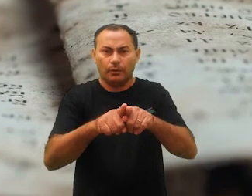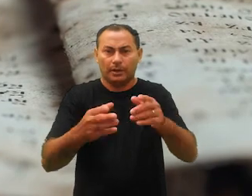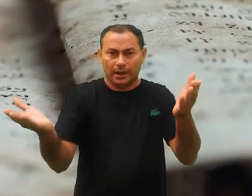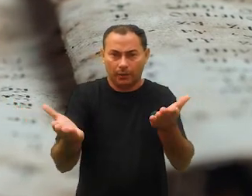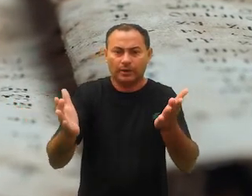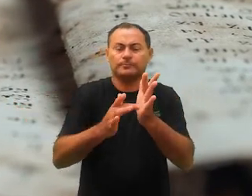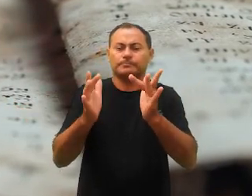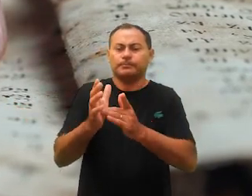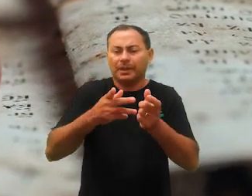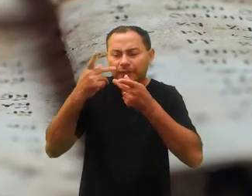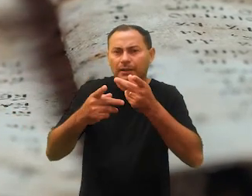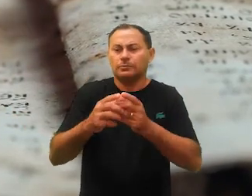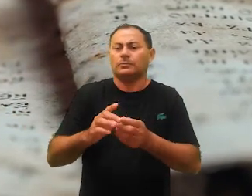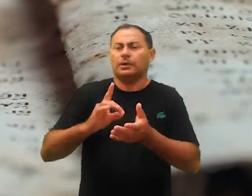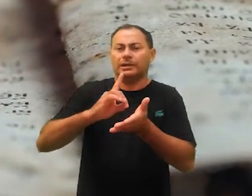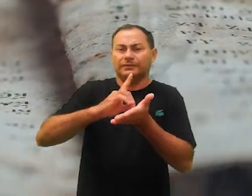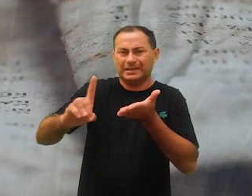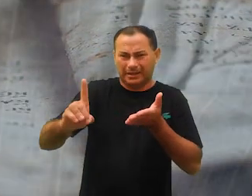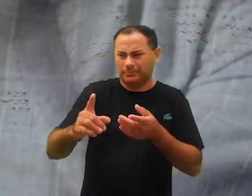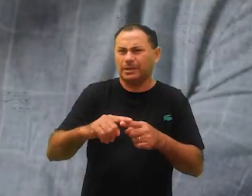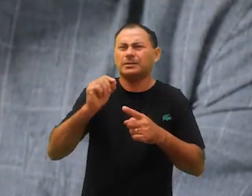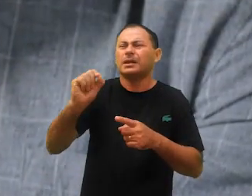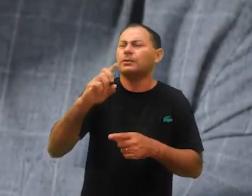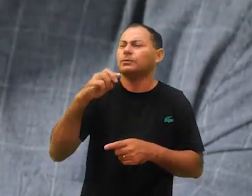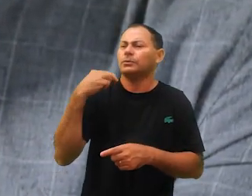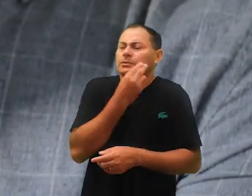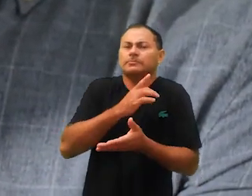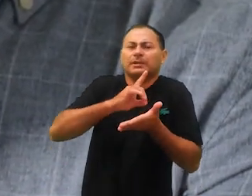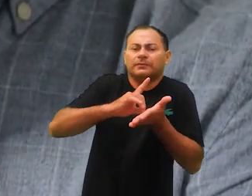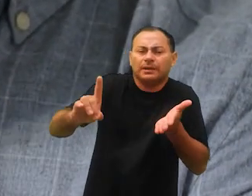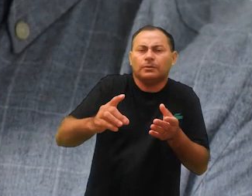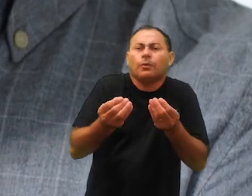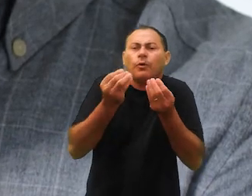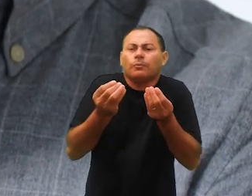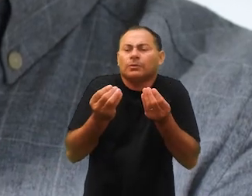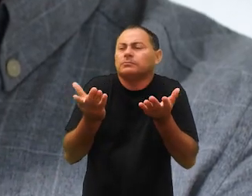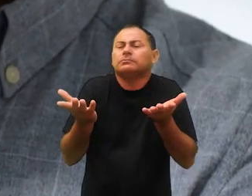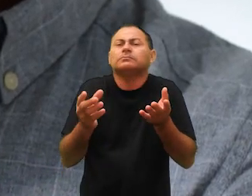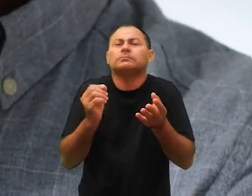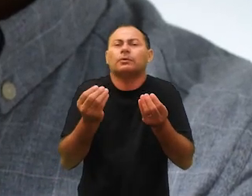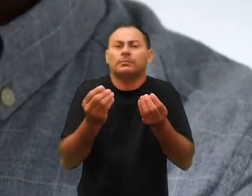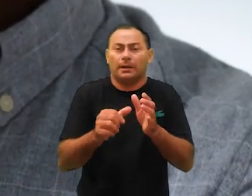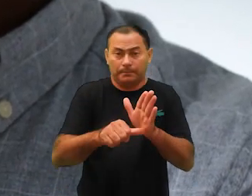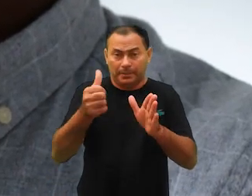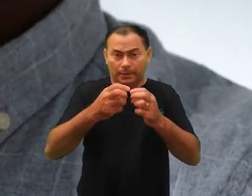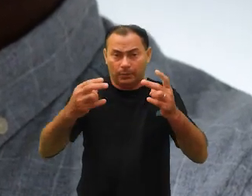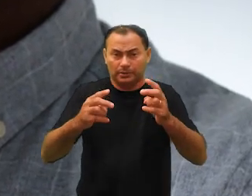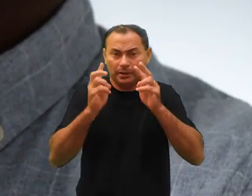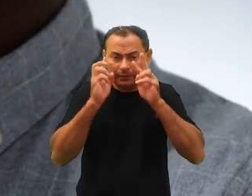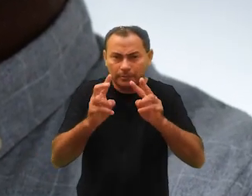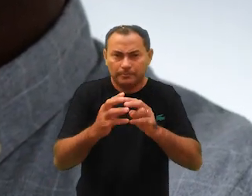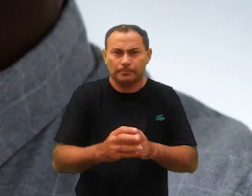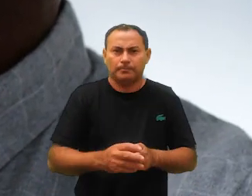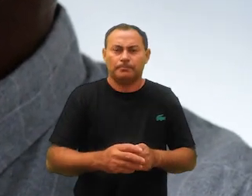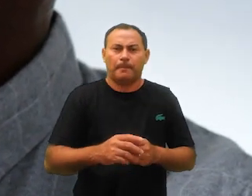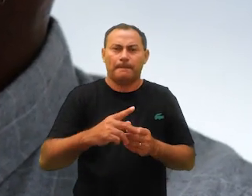e agora Jesus menciona o adversário. Mas quem é nosso adversário? Como devemos tratá-lo? A primeira coisa que